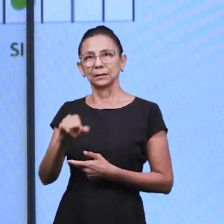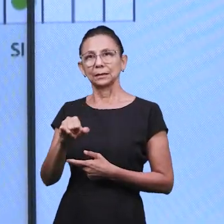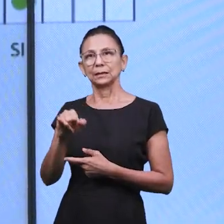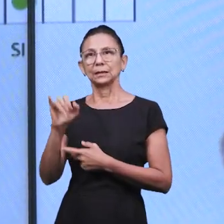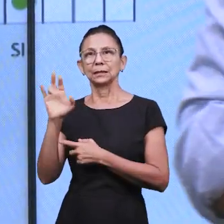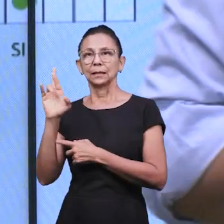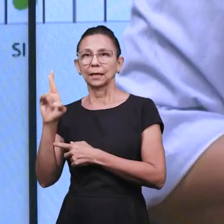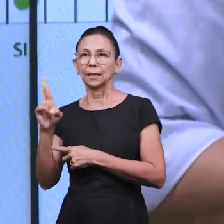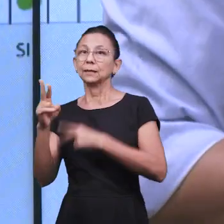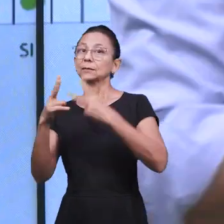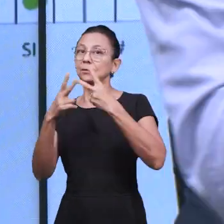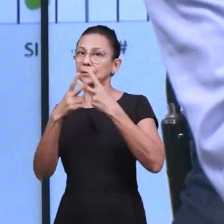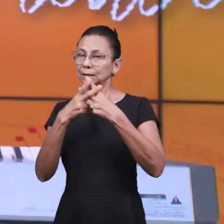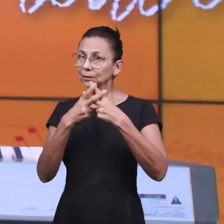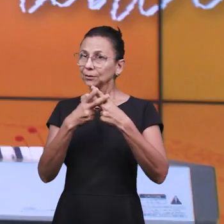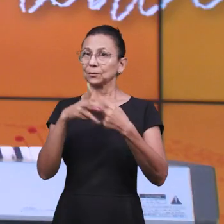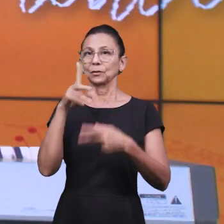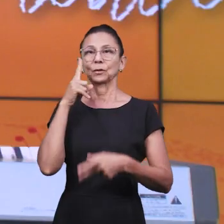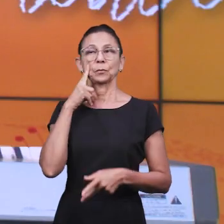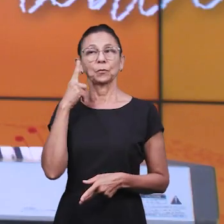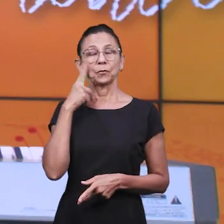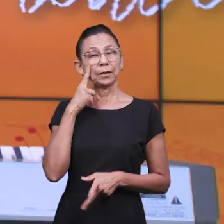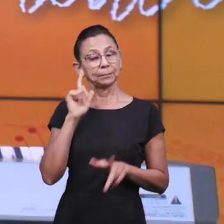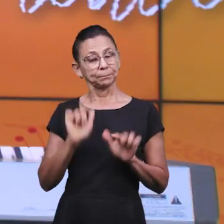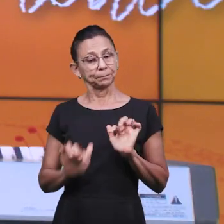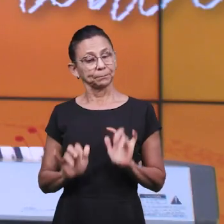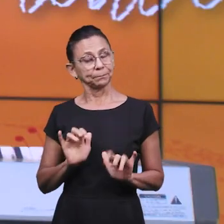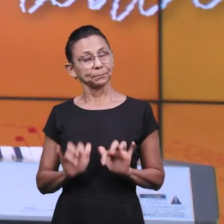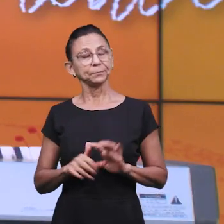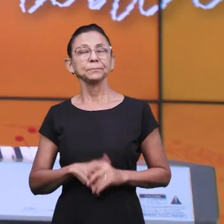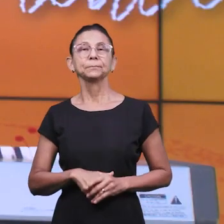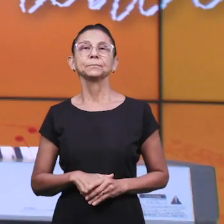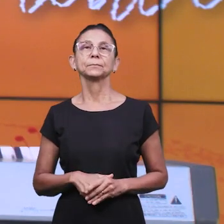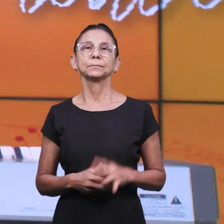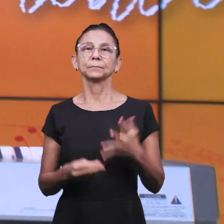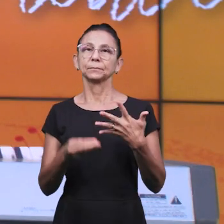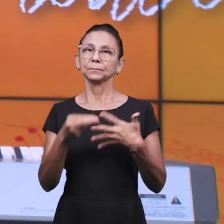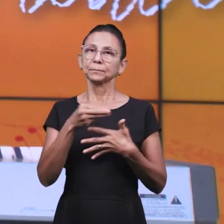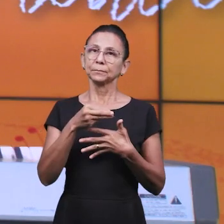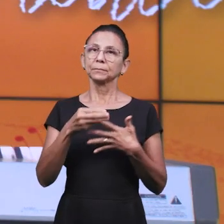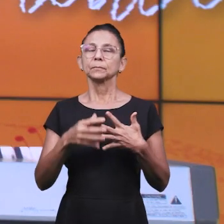sustenido. Vamos ver como vai ficar no piano esses acordes?